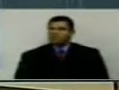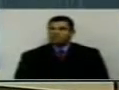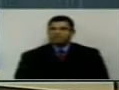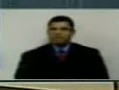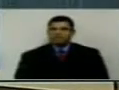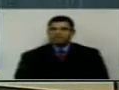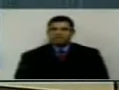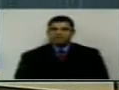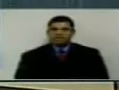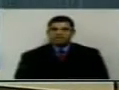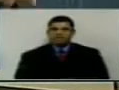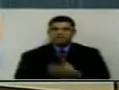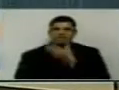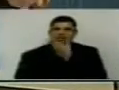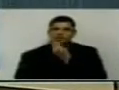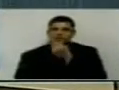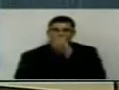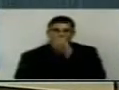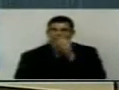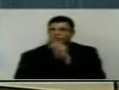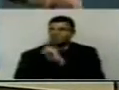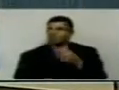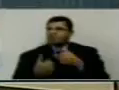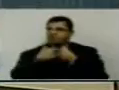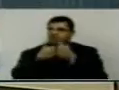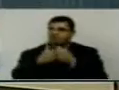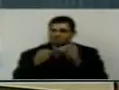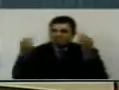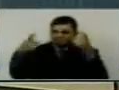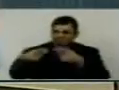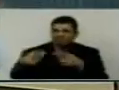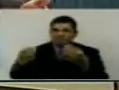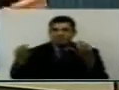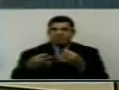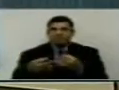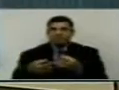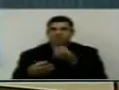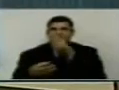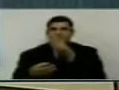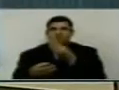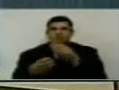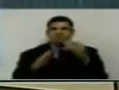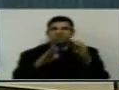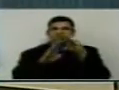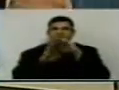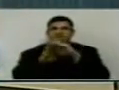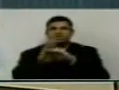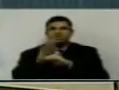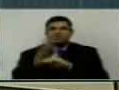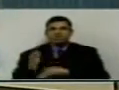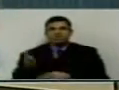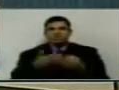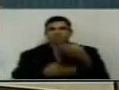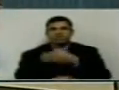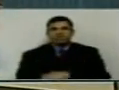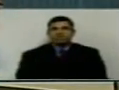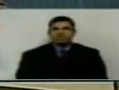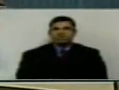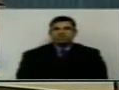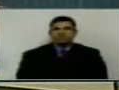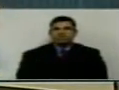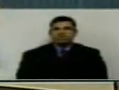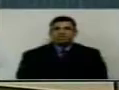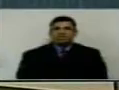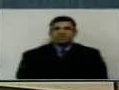nós fomos no ônibus, não, é no lugar tal. E no meio do trajeto, quando o ônibus começou a parar,